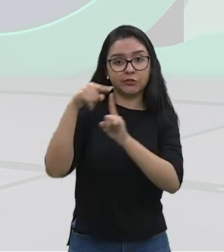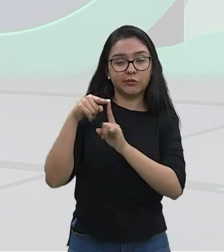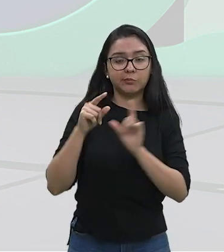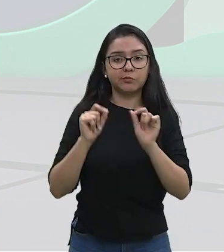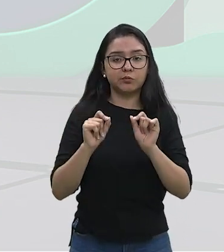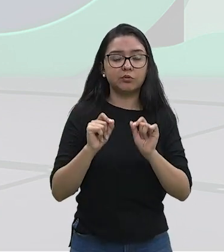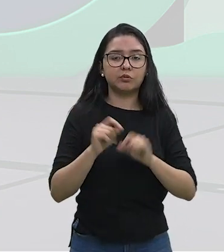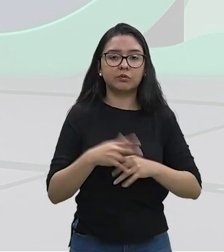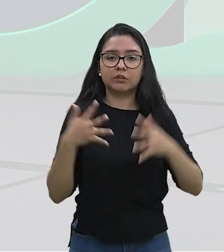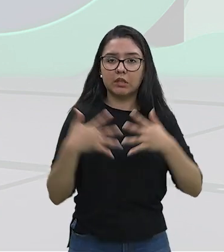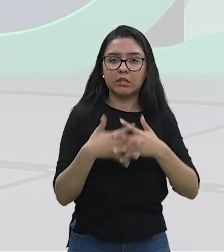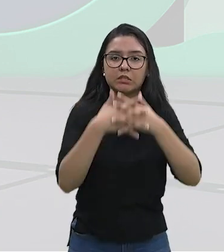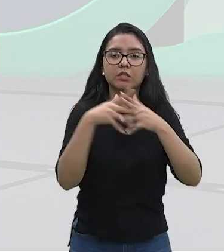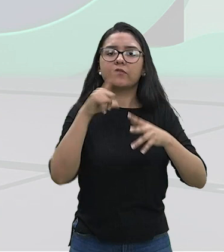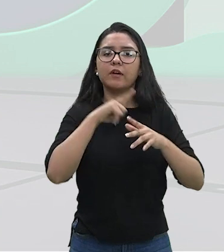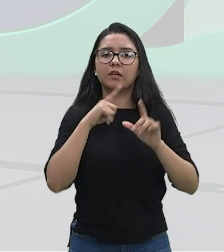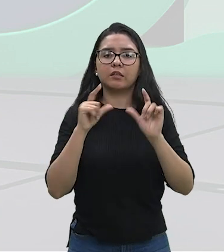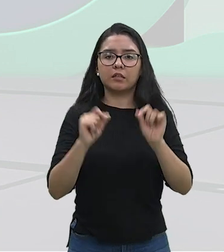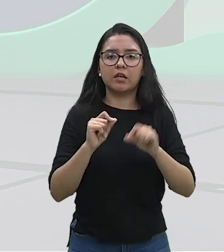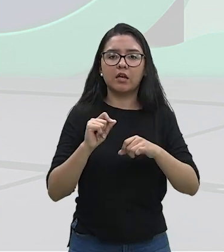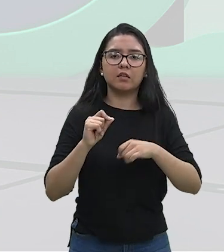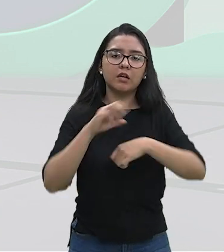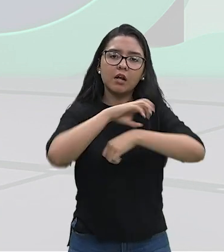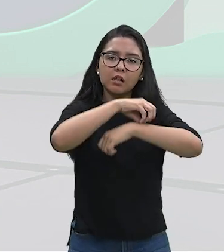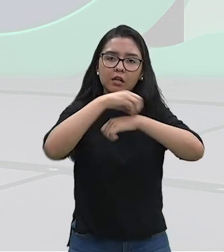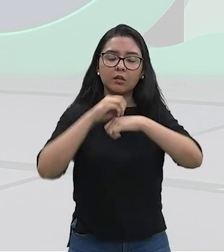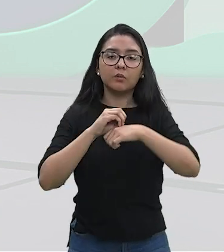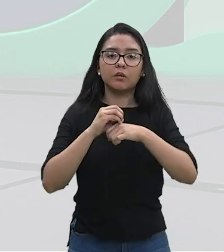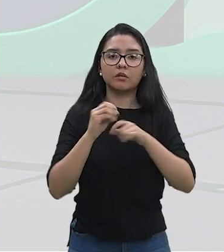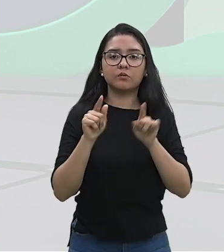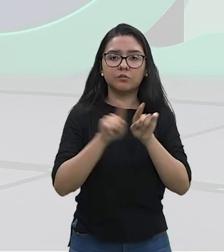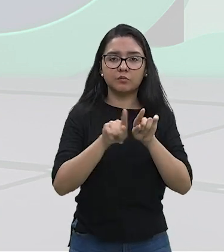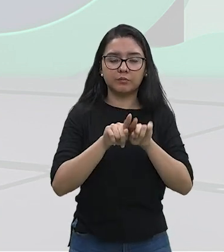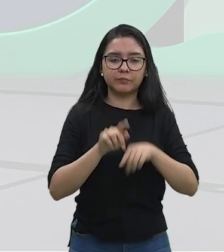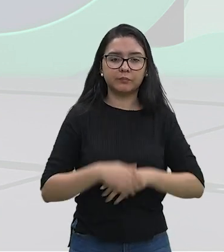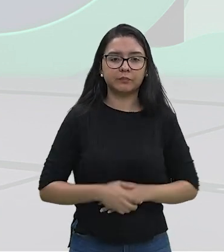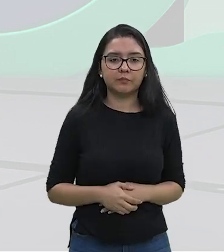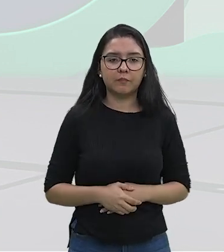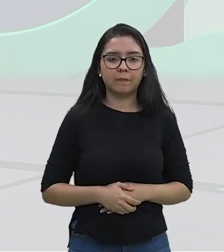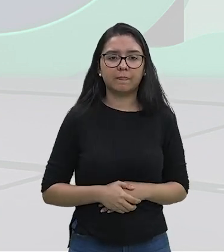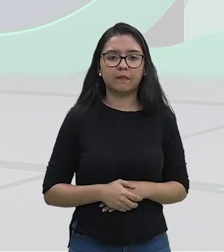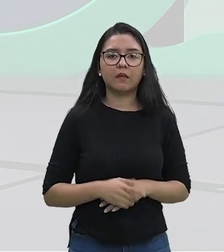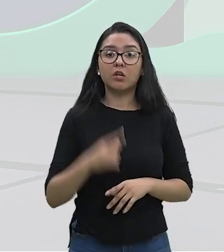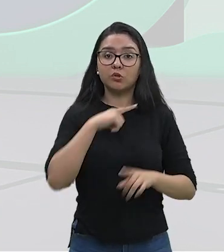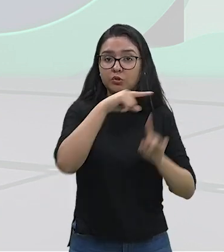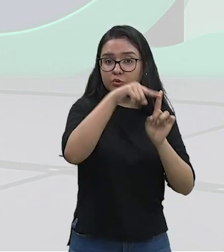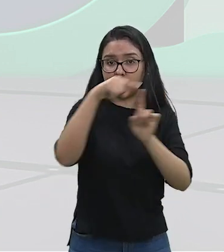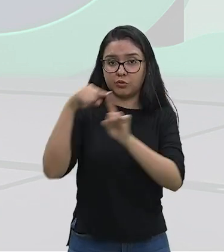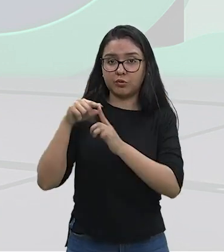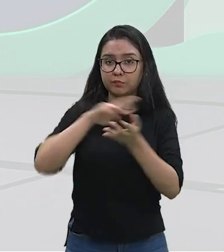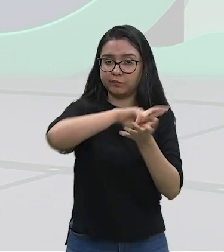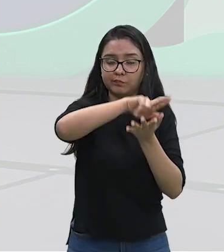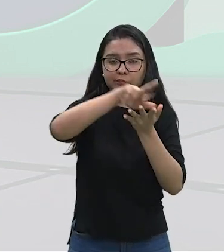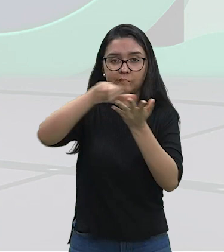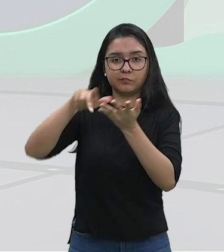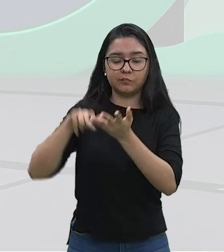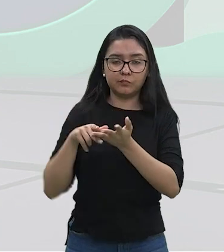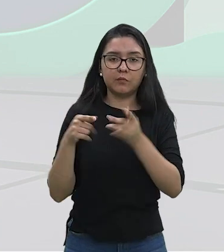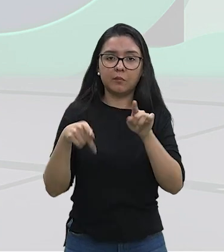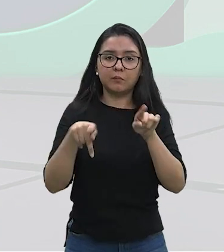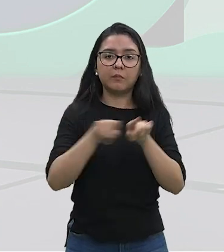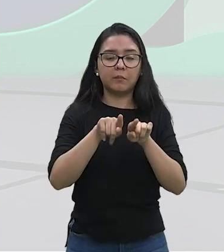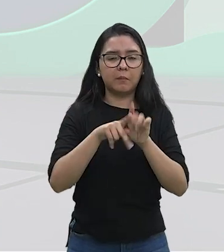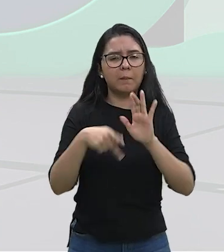também vai existir a presença de glândulas, como por exemplo, as glândulas sudoríparas, as glândulas lacrimais, que